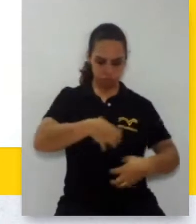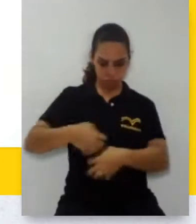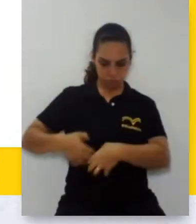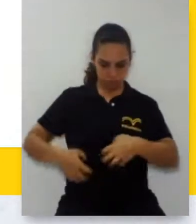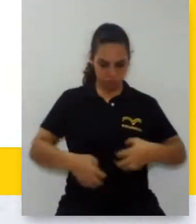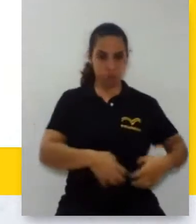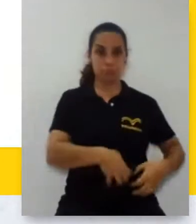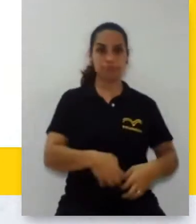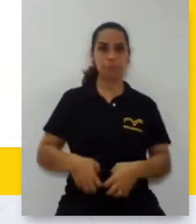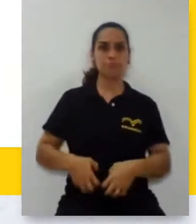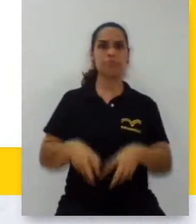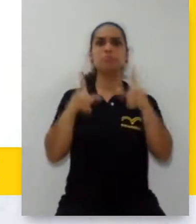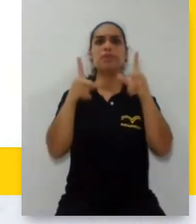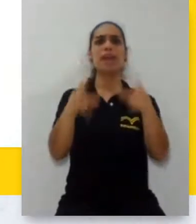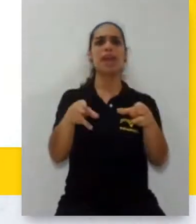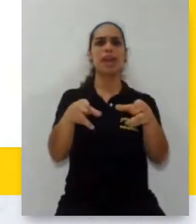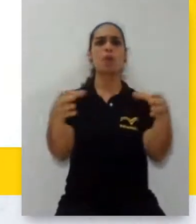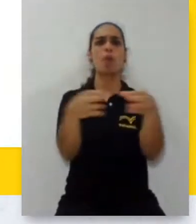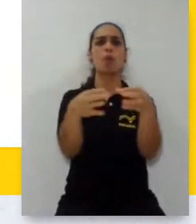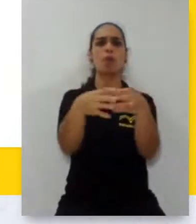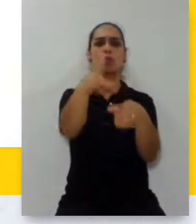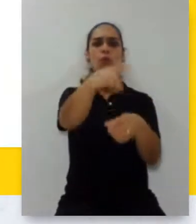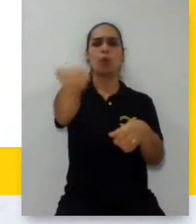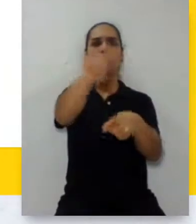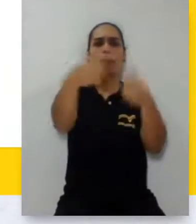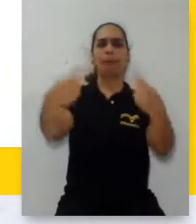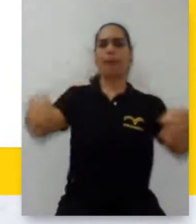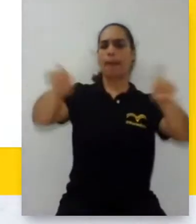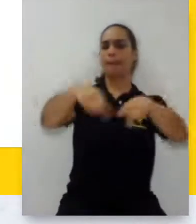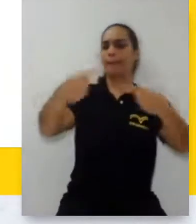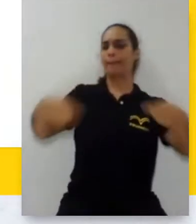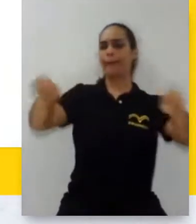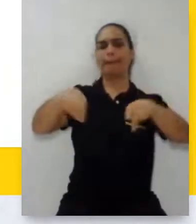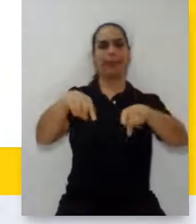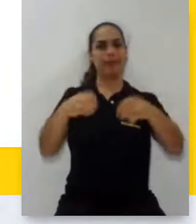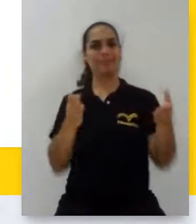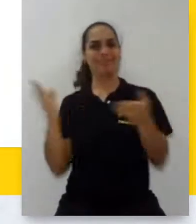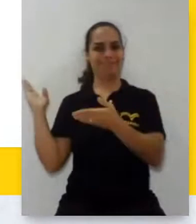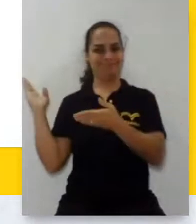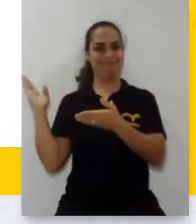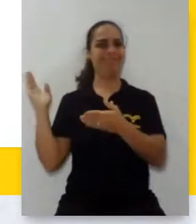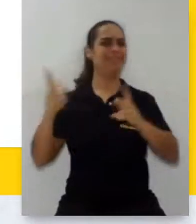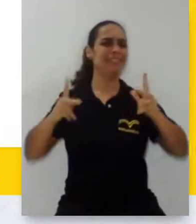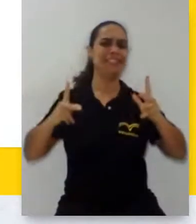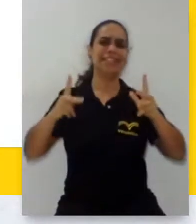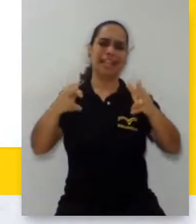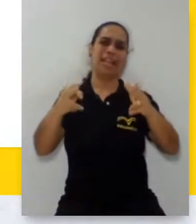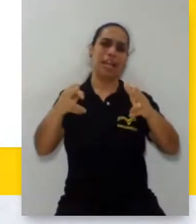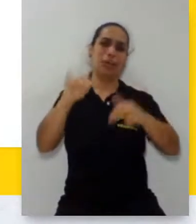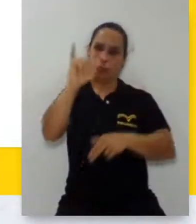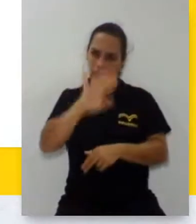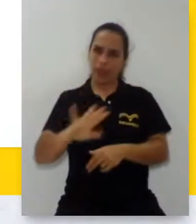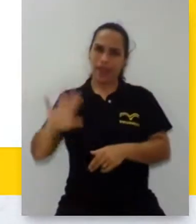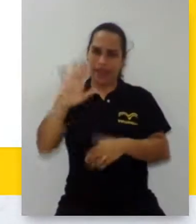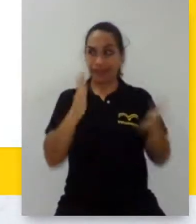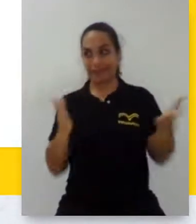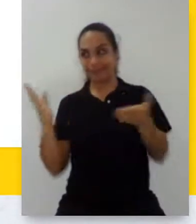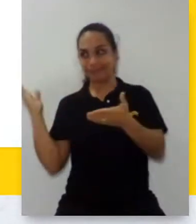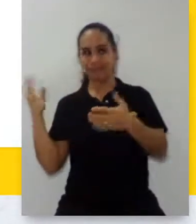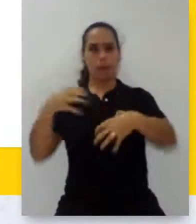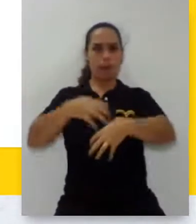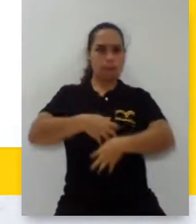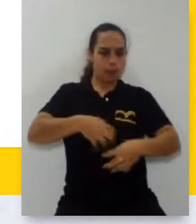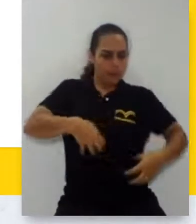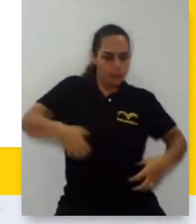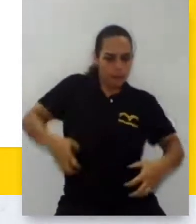orquestra. Nós somos compostos por diferentes órgãos e diferentes sistemas, né? Então, é como a orquestra